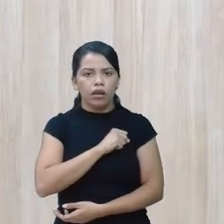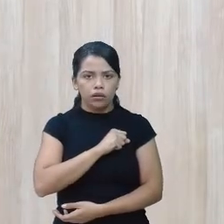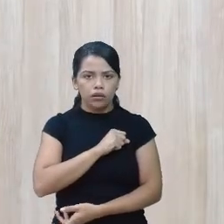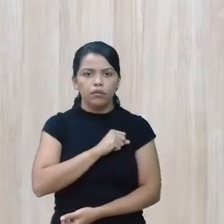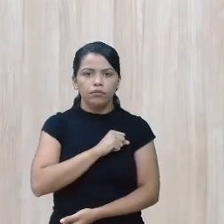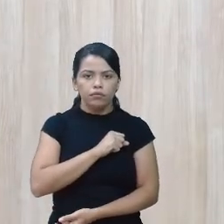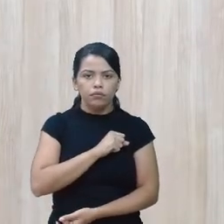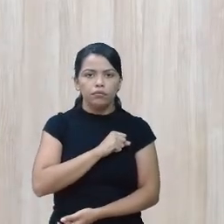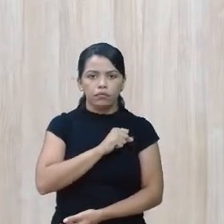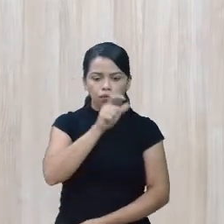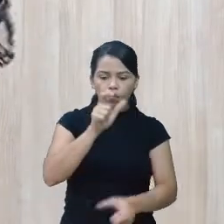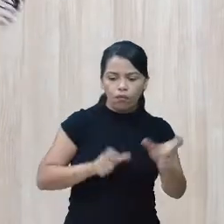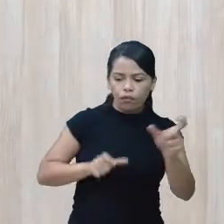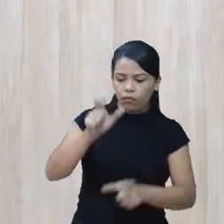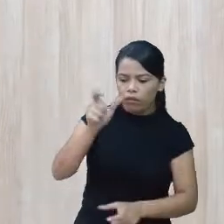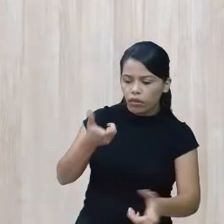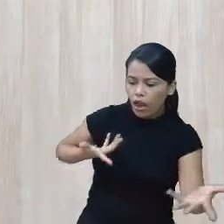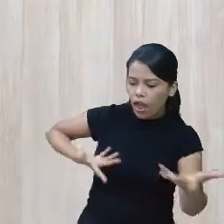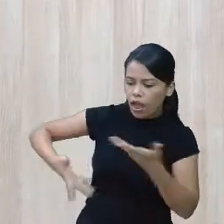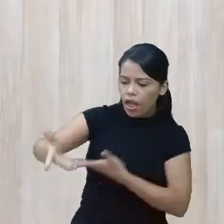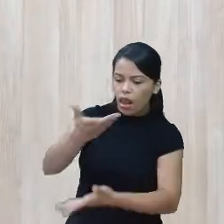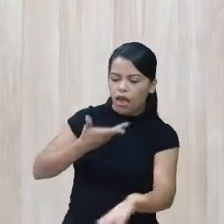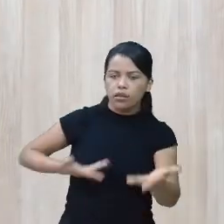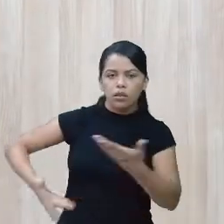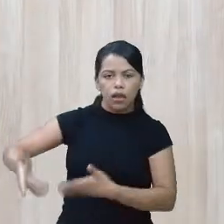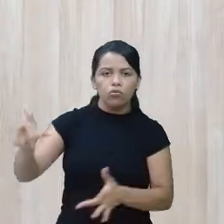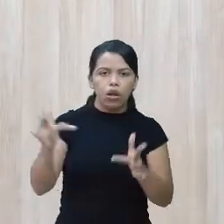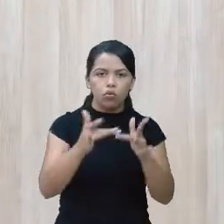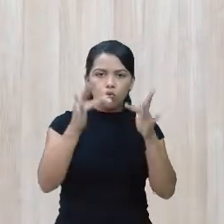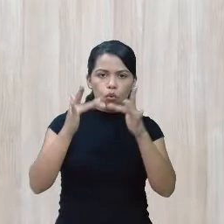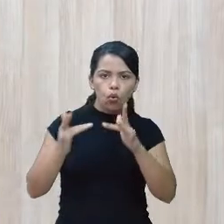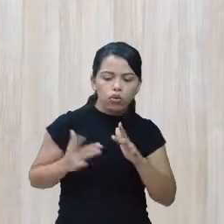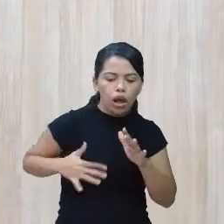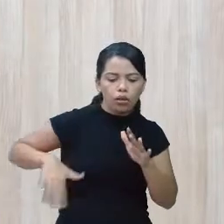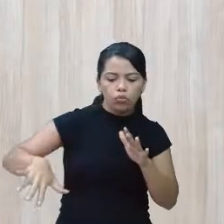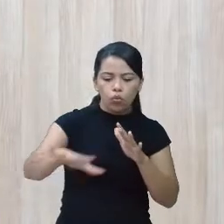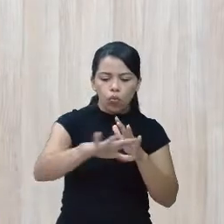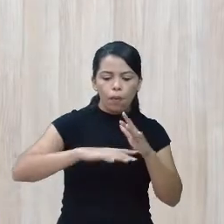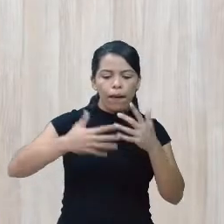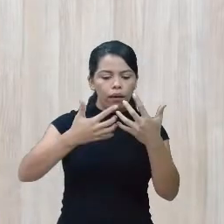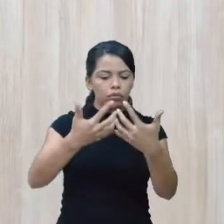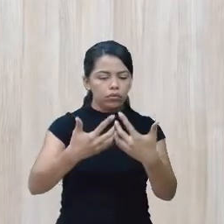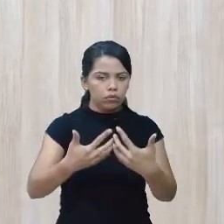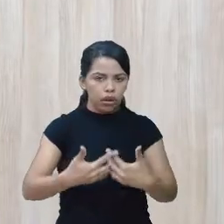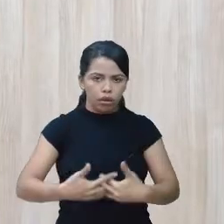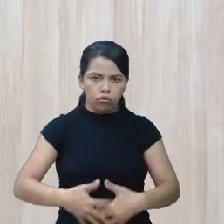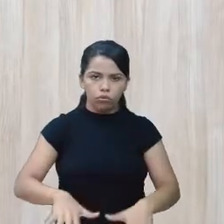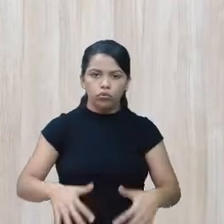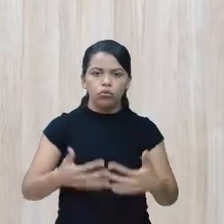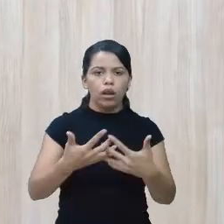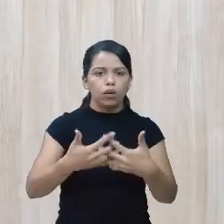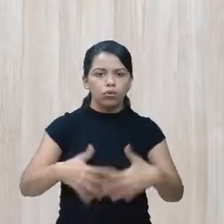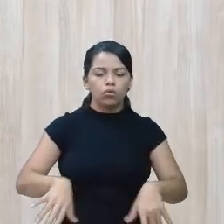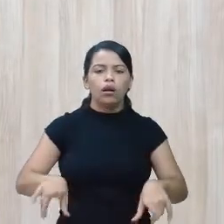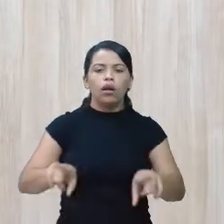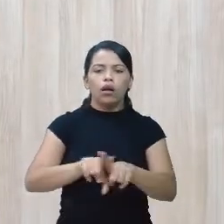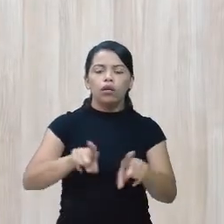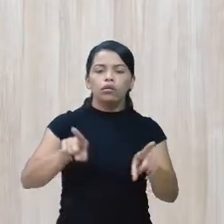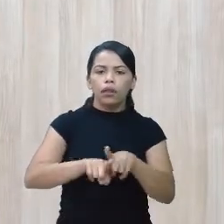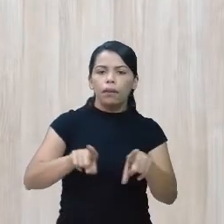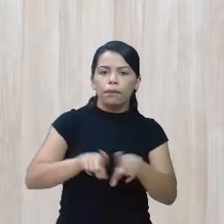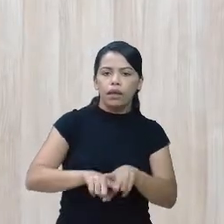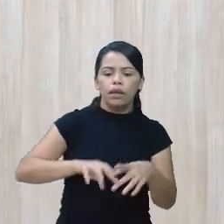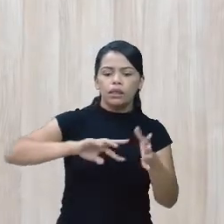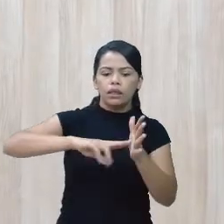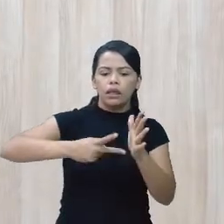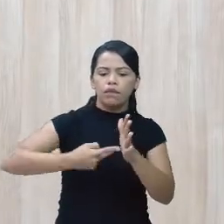afetividade entre as pessoas e desse contato delas com o meio natural, né? Os significados que os sons têm